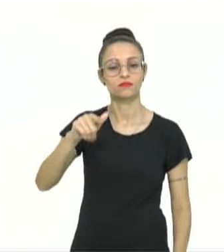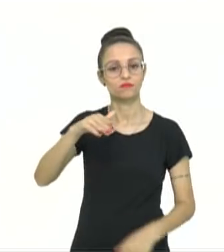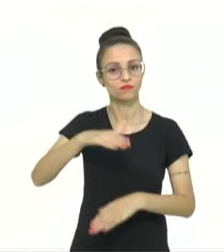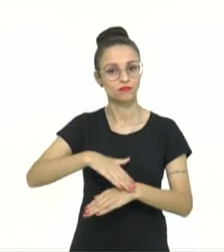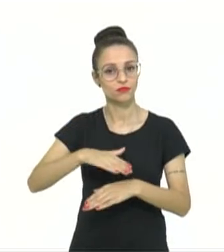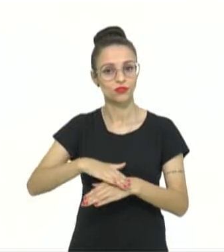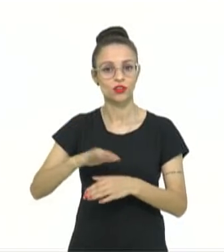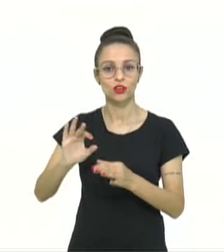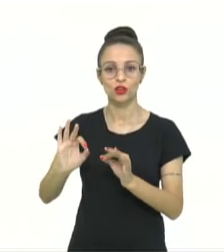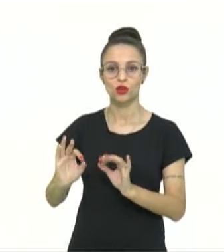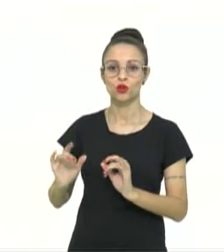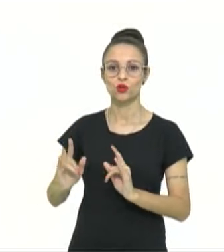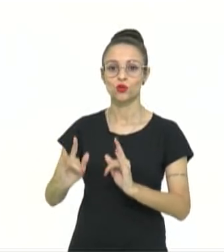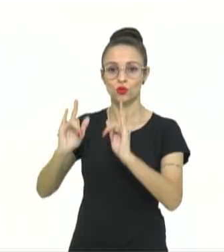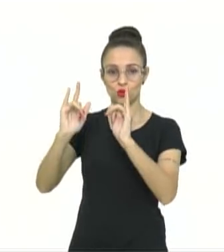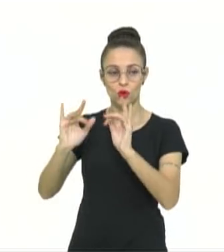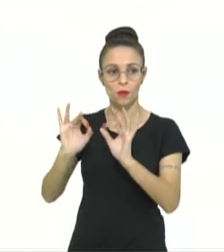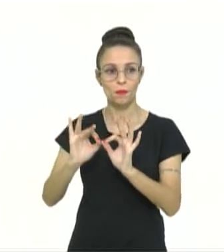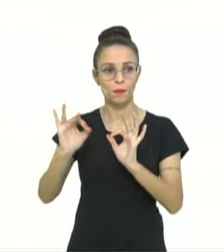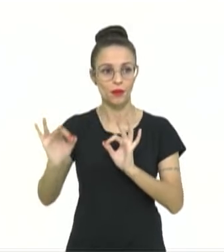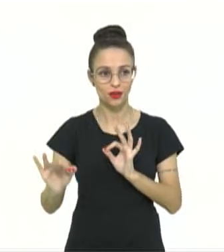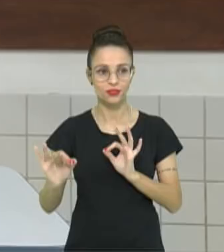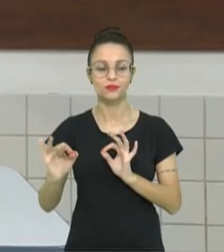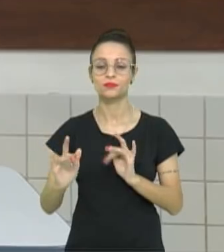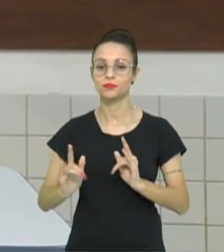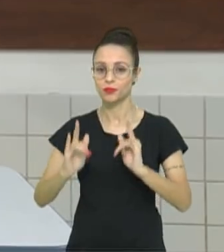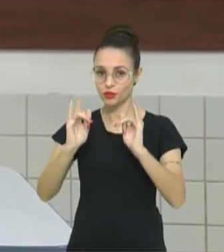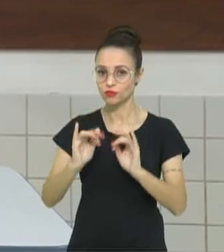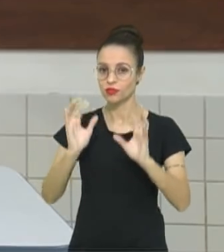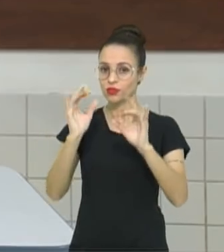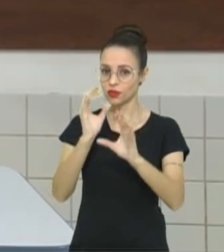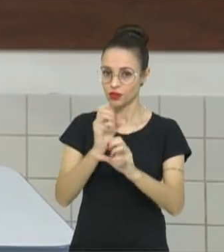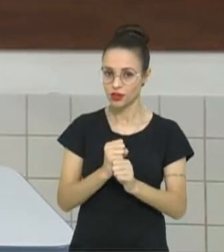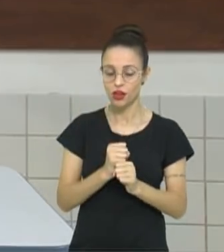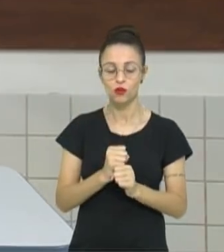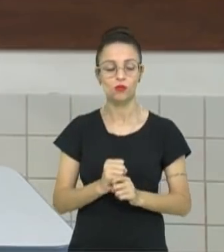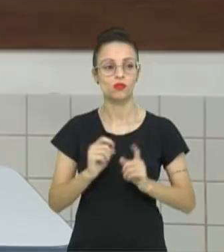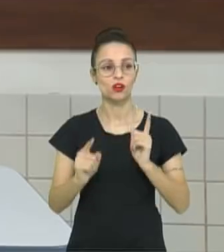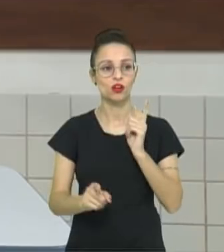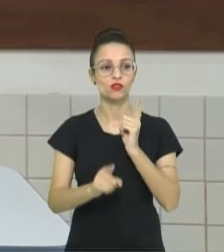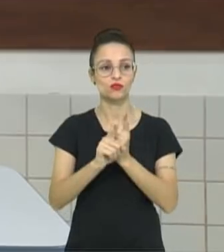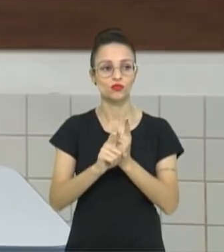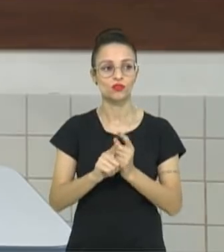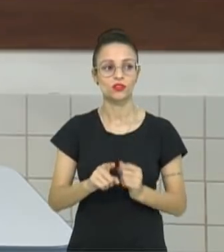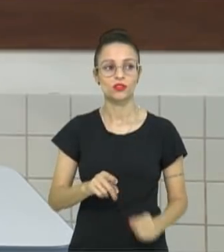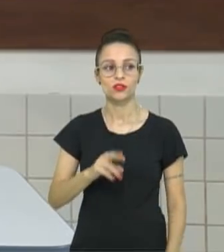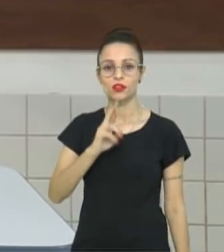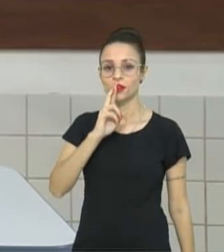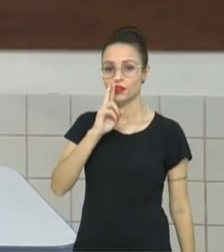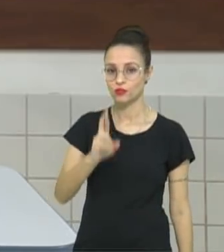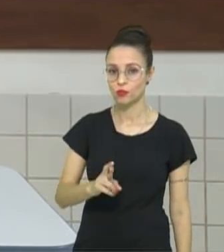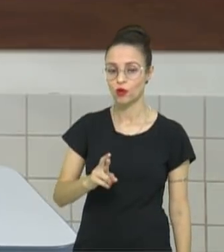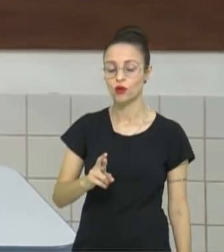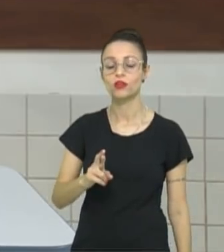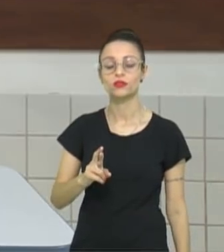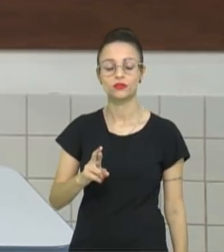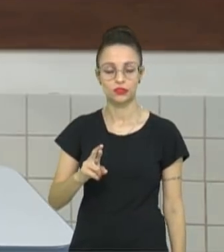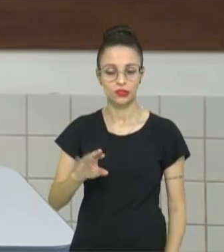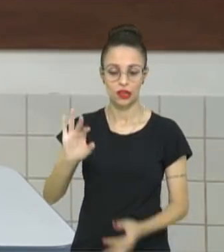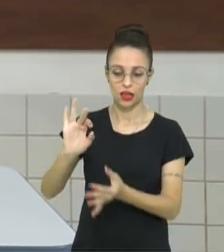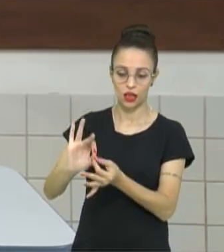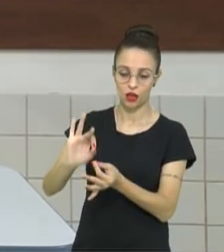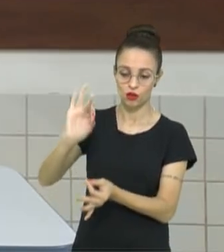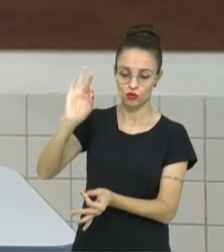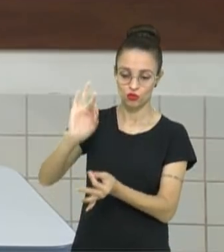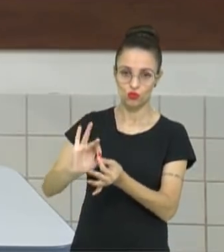da sombra do prédio. Então, você viu que fazendo os cálculos, ali nós chegamos que a altura do prédio da maquete ali